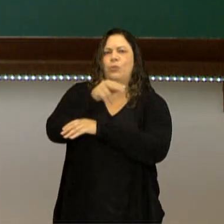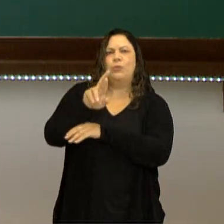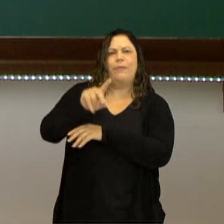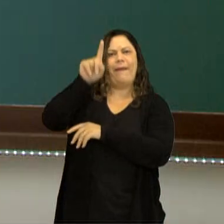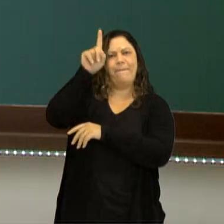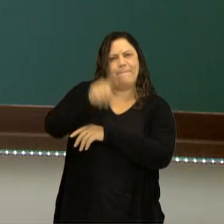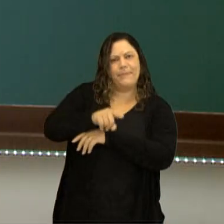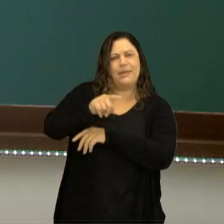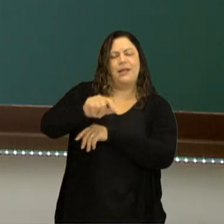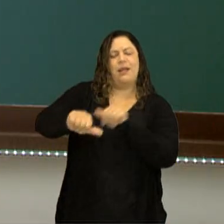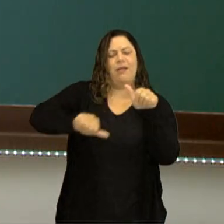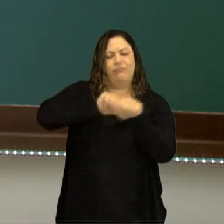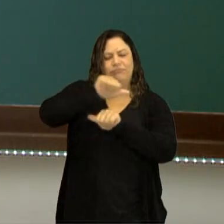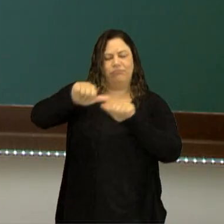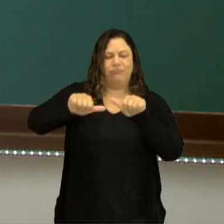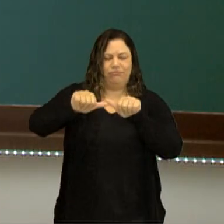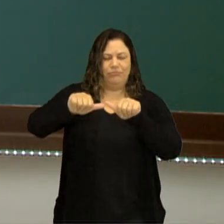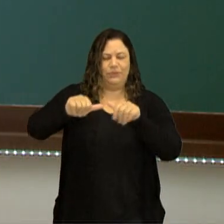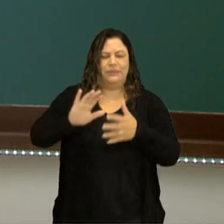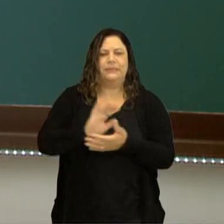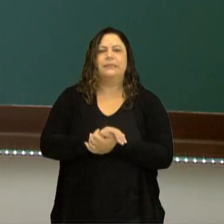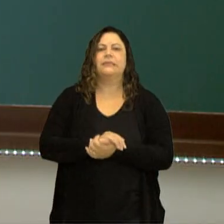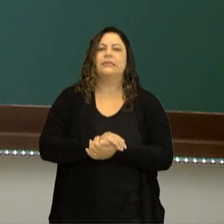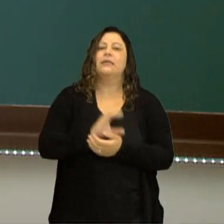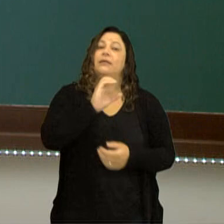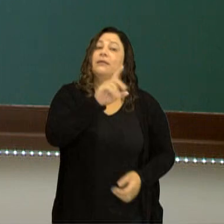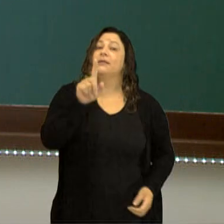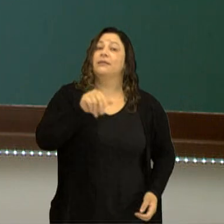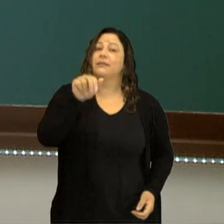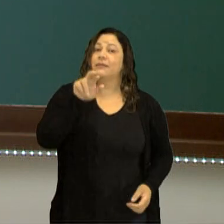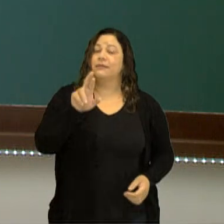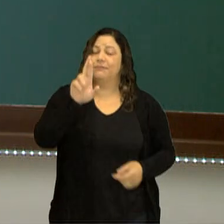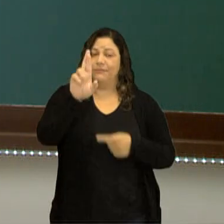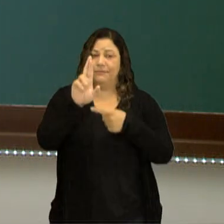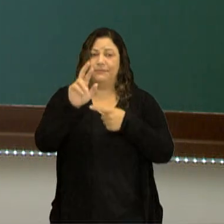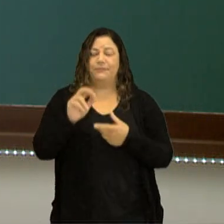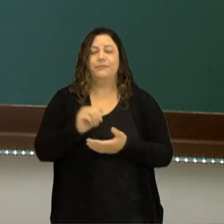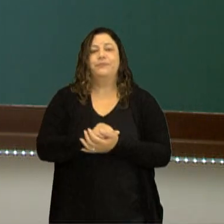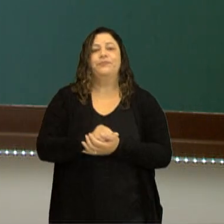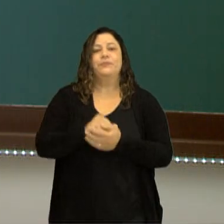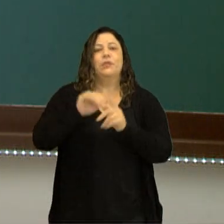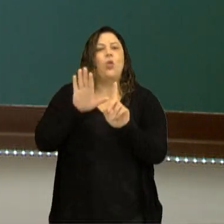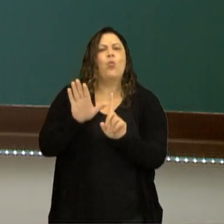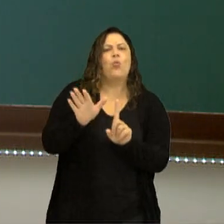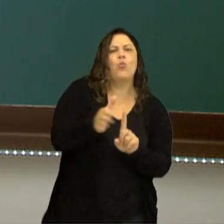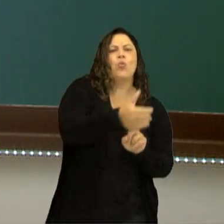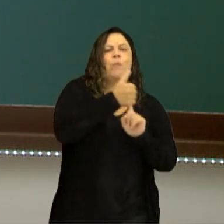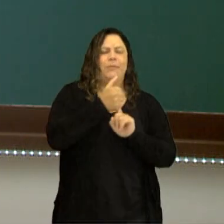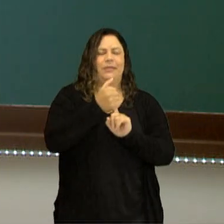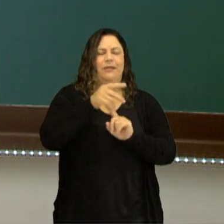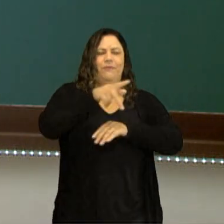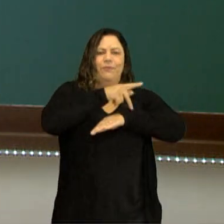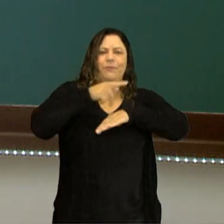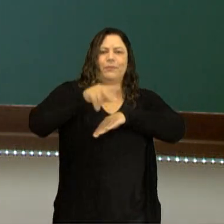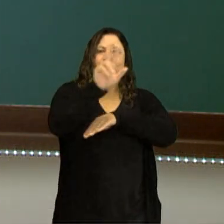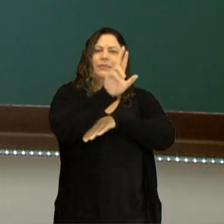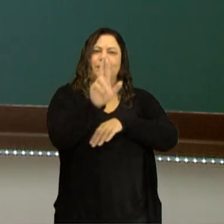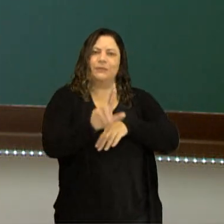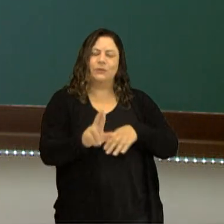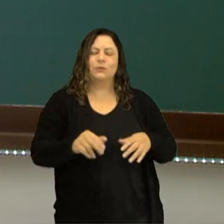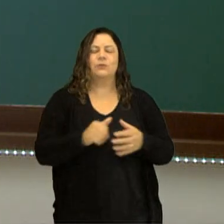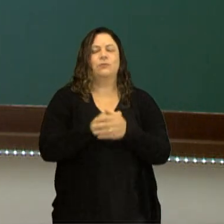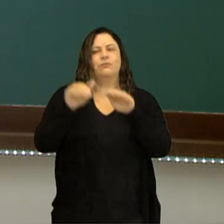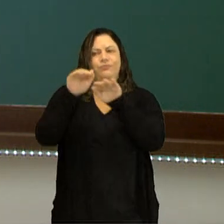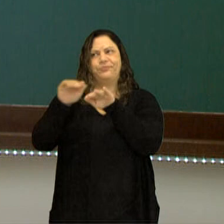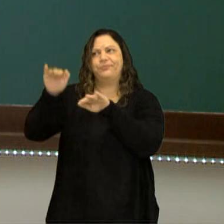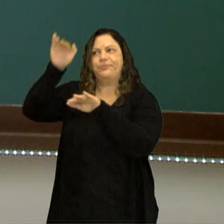czar Nicolau II, aquele grande, né, que pertencia à dinastia Romanov, que dominava a Rússia, ele e a nobreza